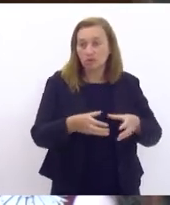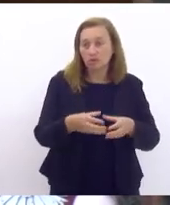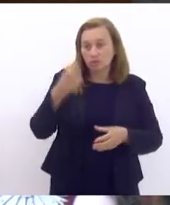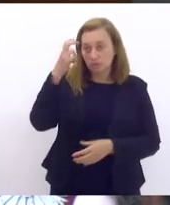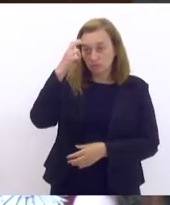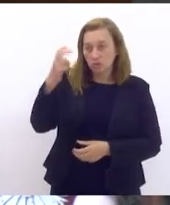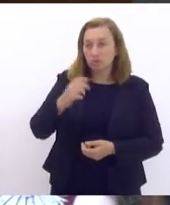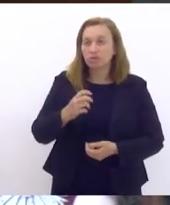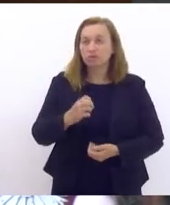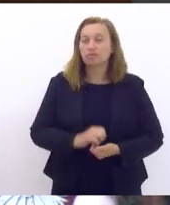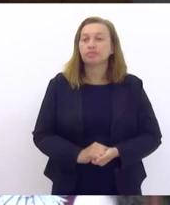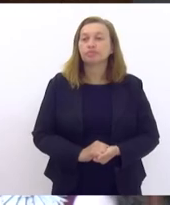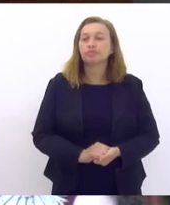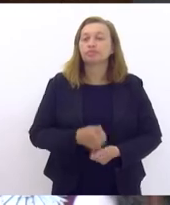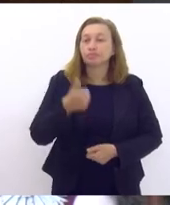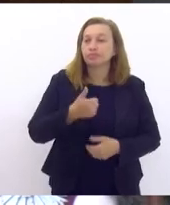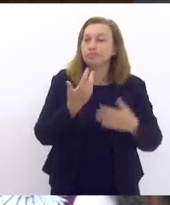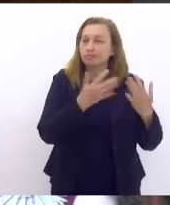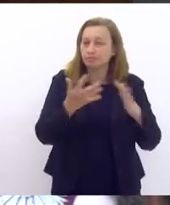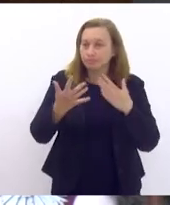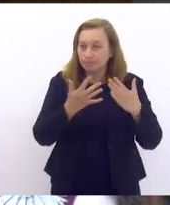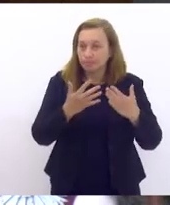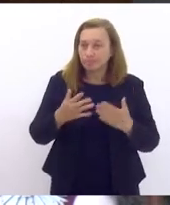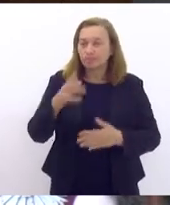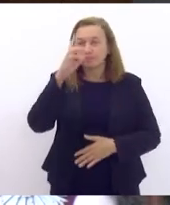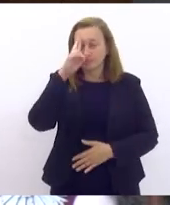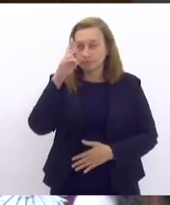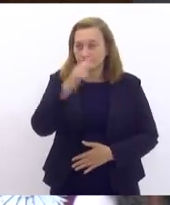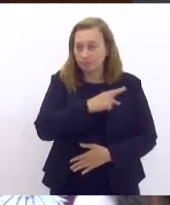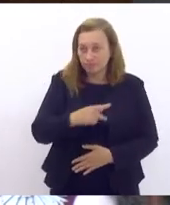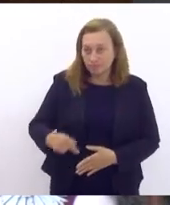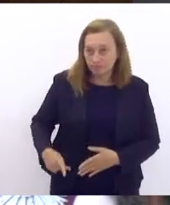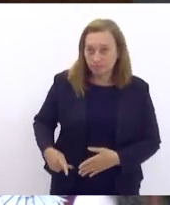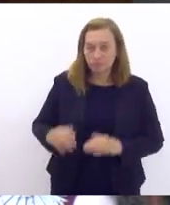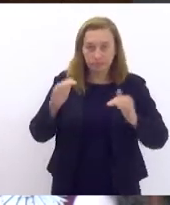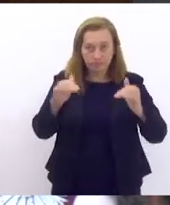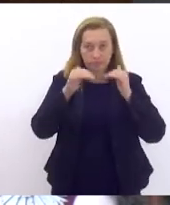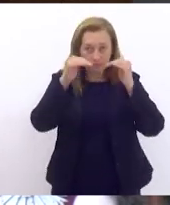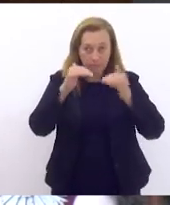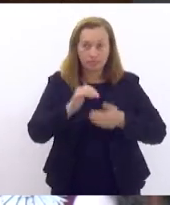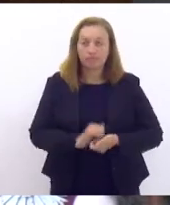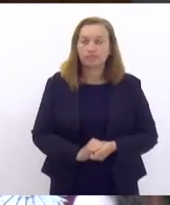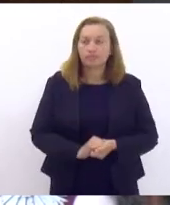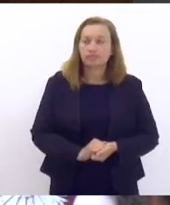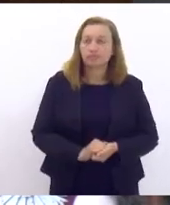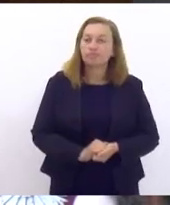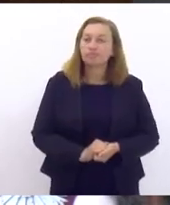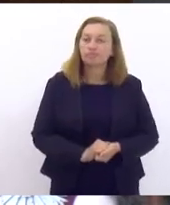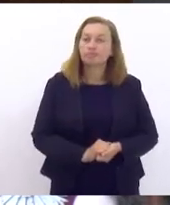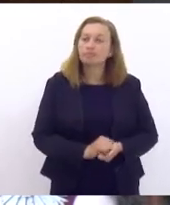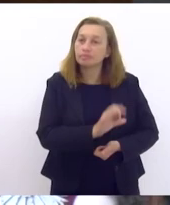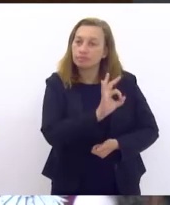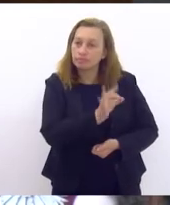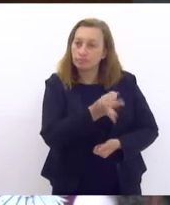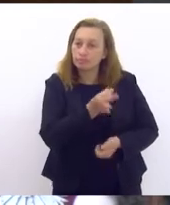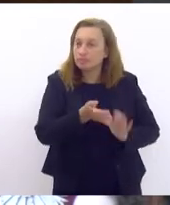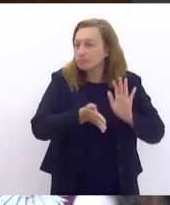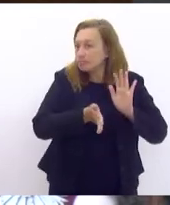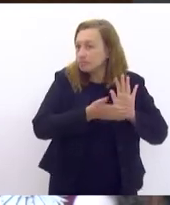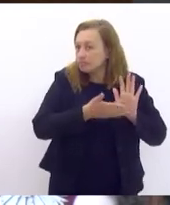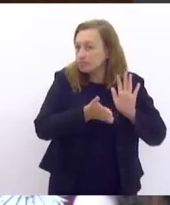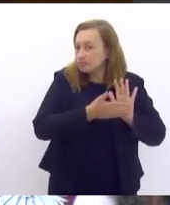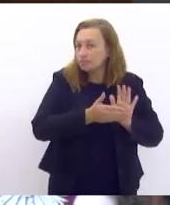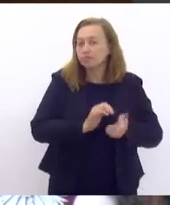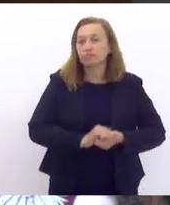Cultura. Em primeiro lugar, parabenizar a Vossa Excelência pela assertividade na